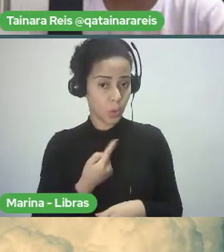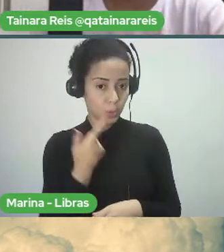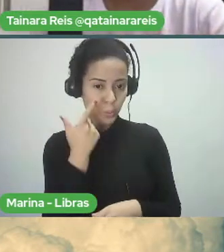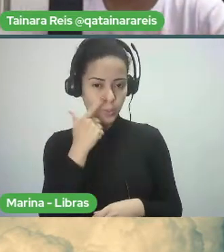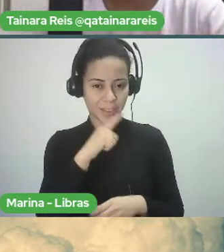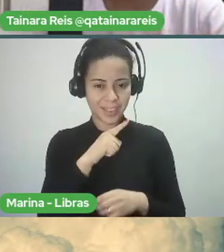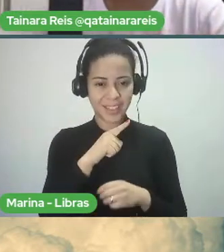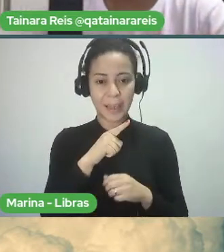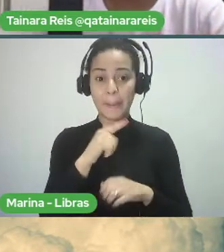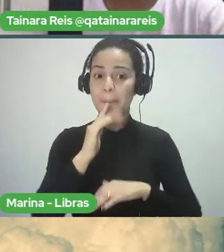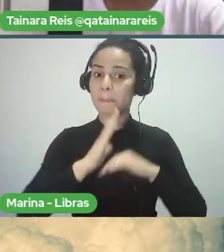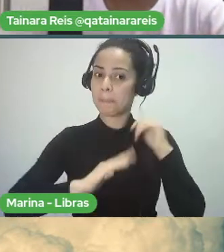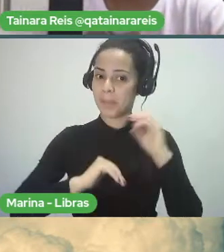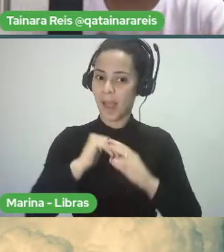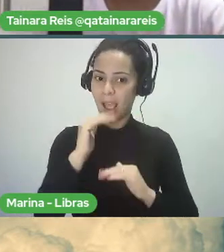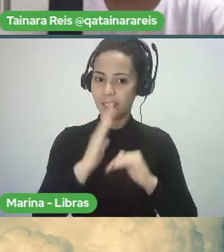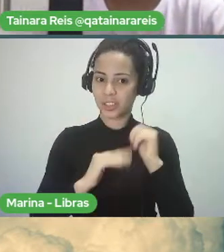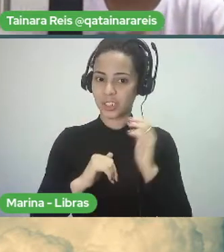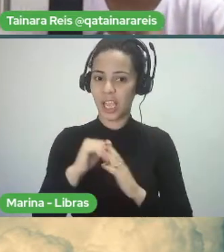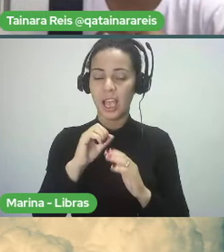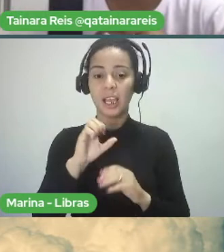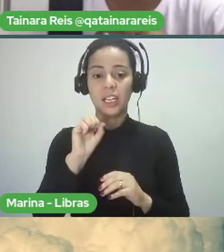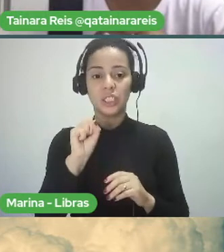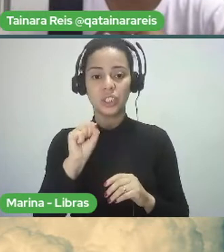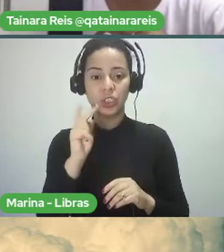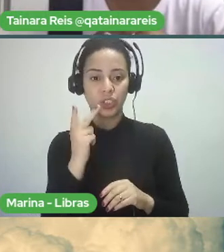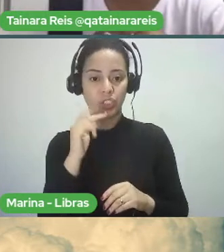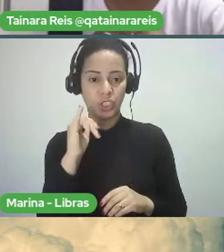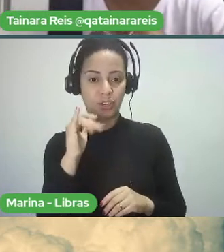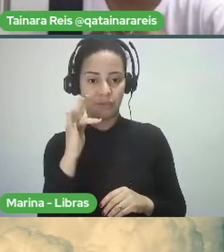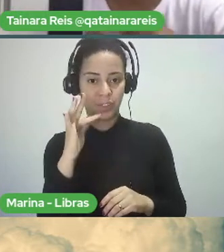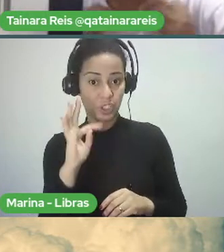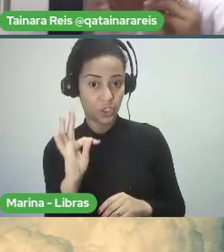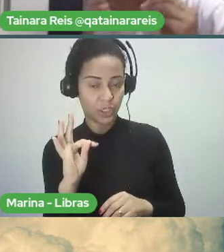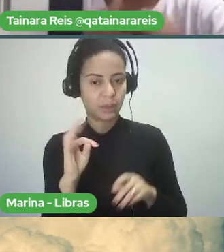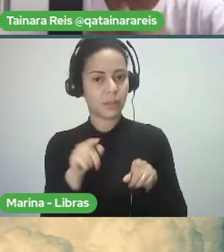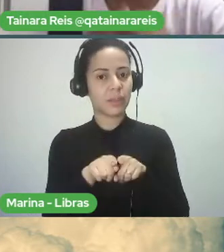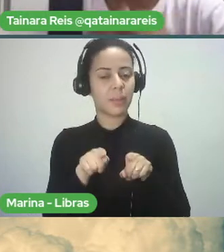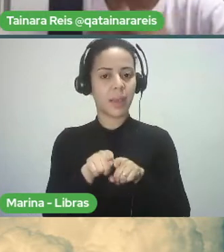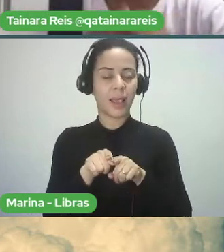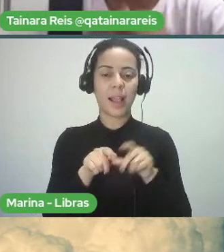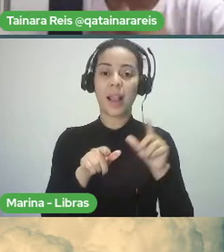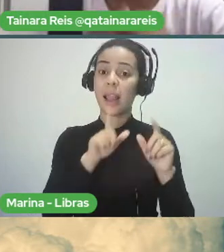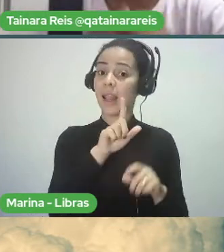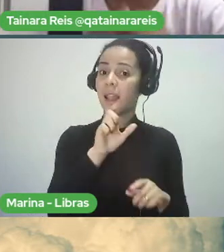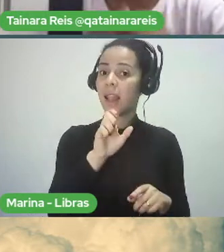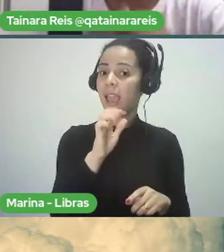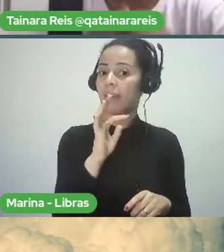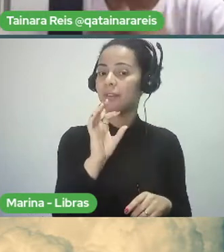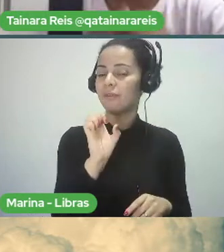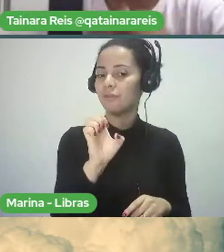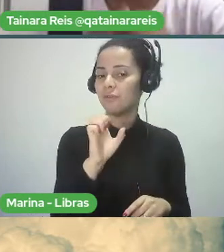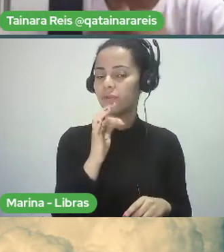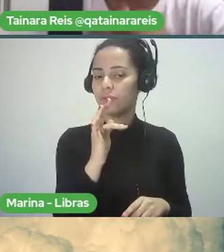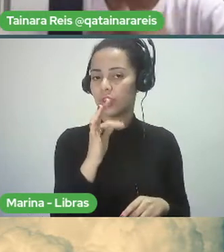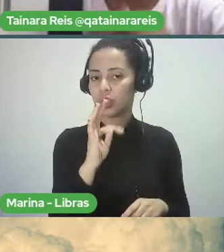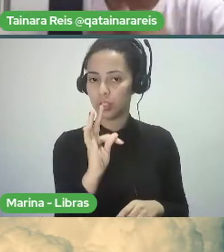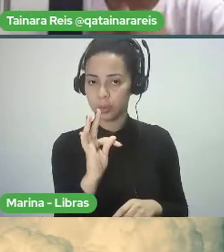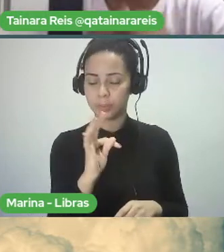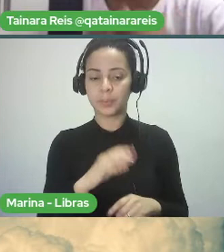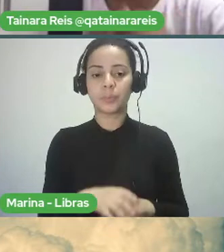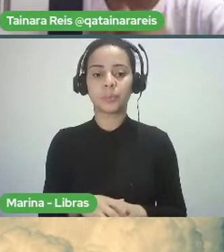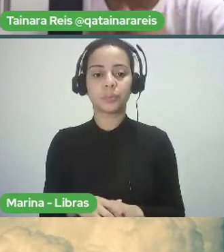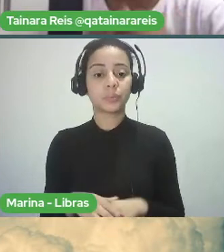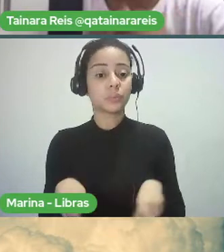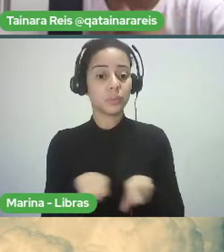que seja, de fato, relevante ali para o teu projeto. A segunda prática que eu estou sugerindo aqui para vocês é a